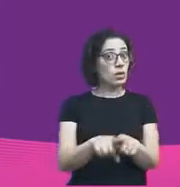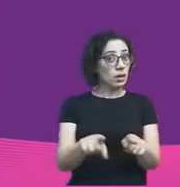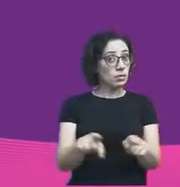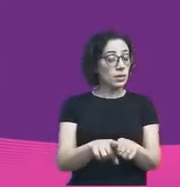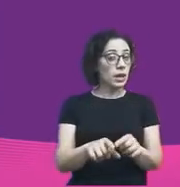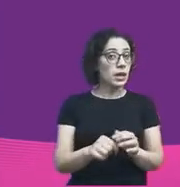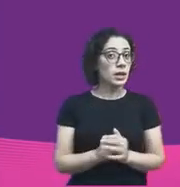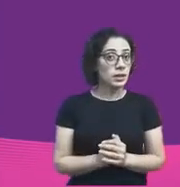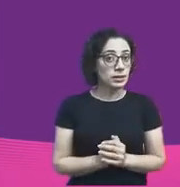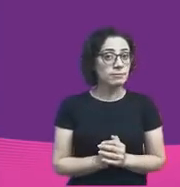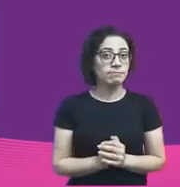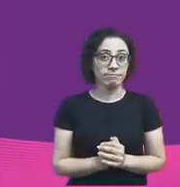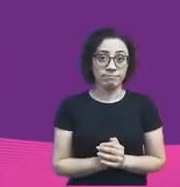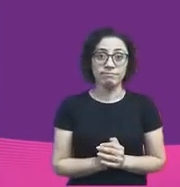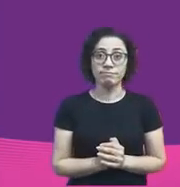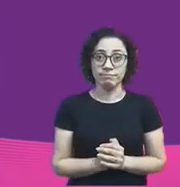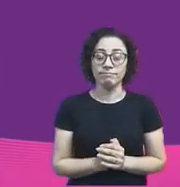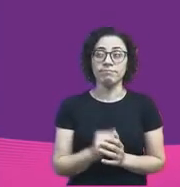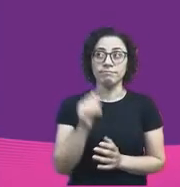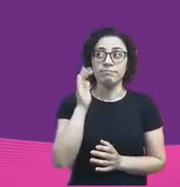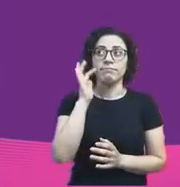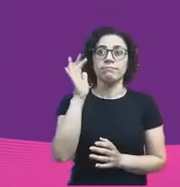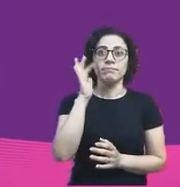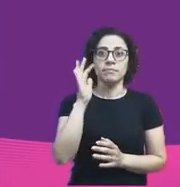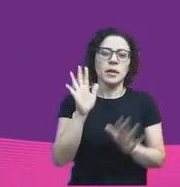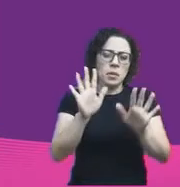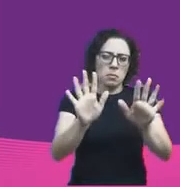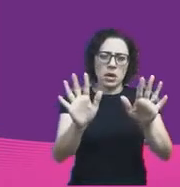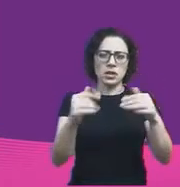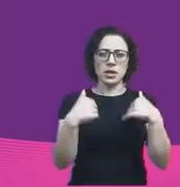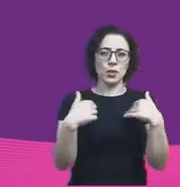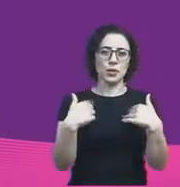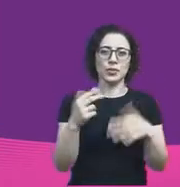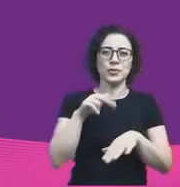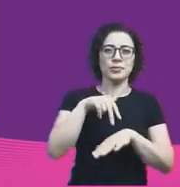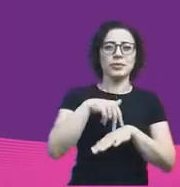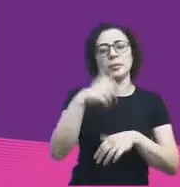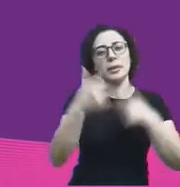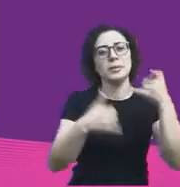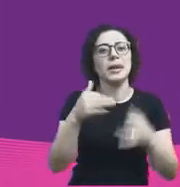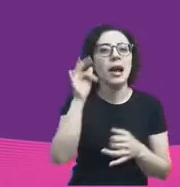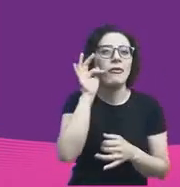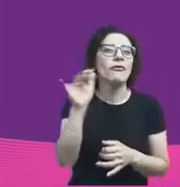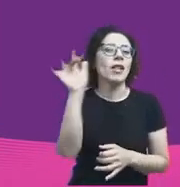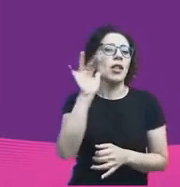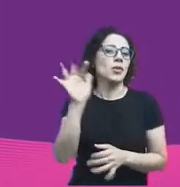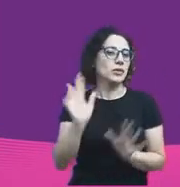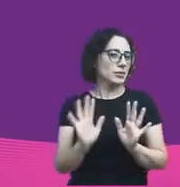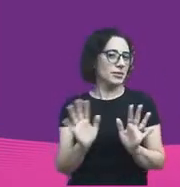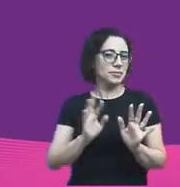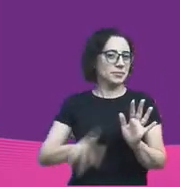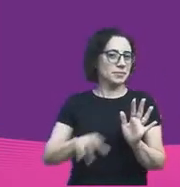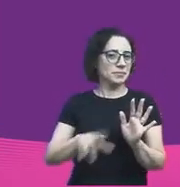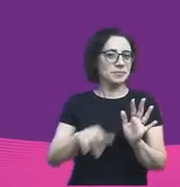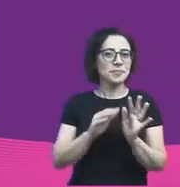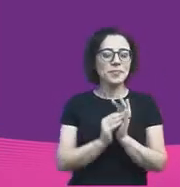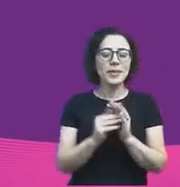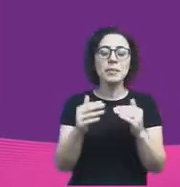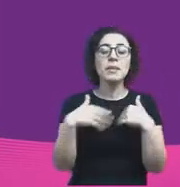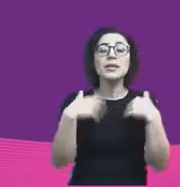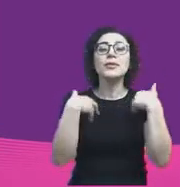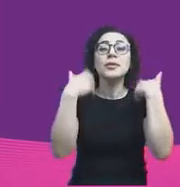de qualquer jeito, eu não estou aqui para fazer essa filosofia toda aqui, eu estou aqui para falar sobre a compaixão na sua dimensão